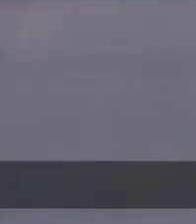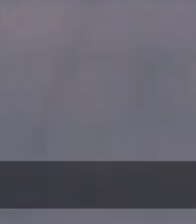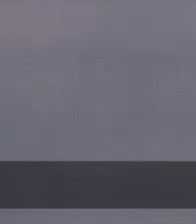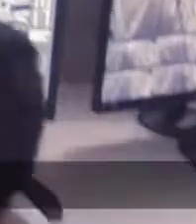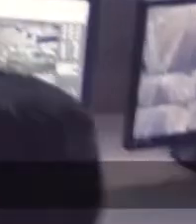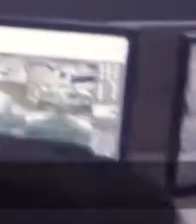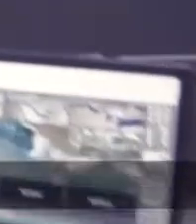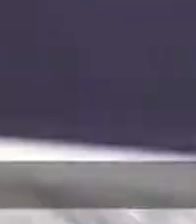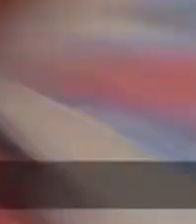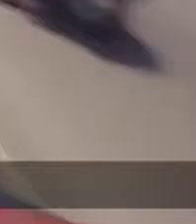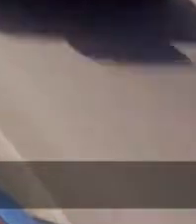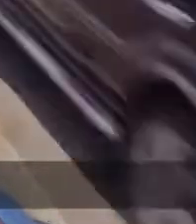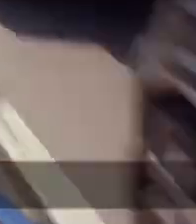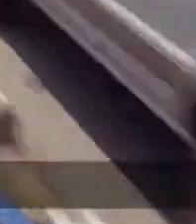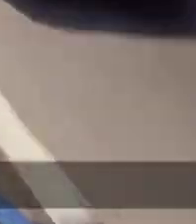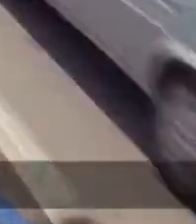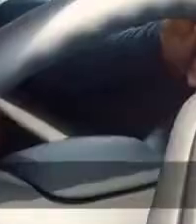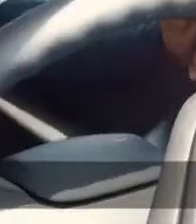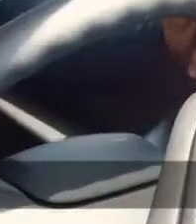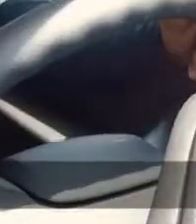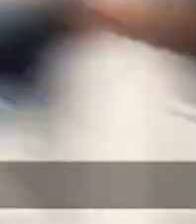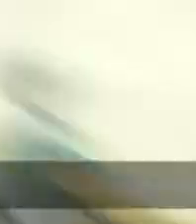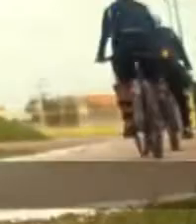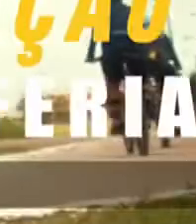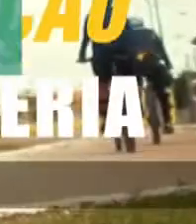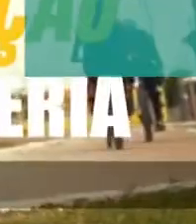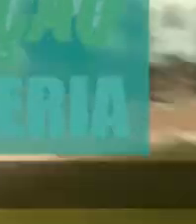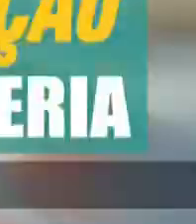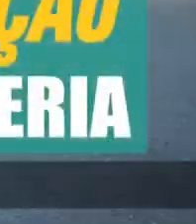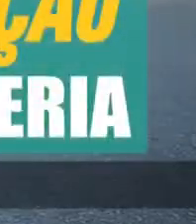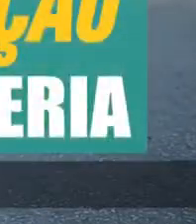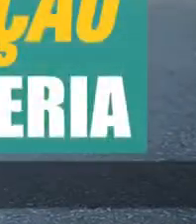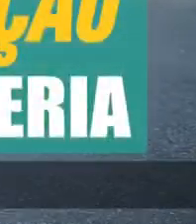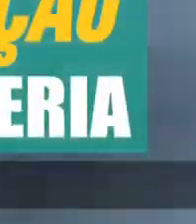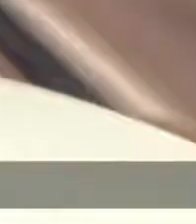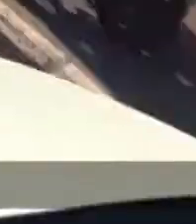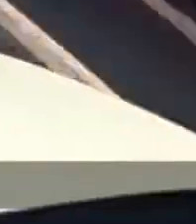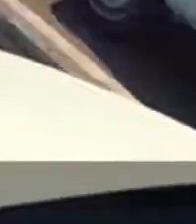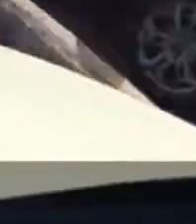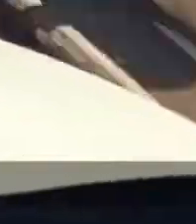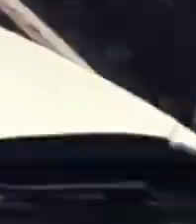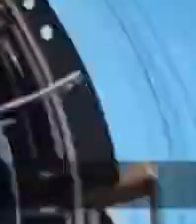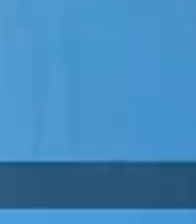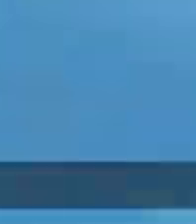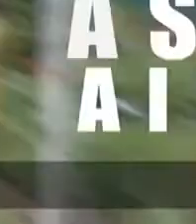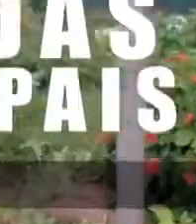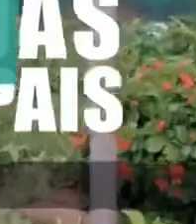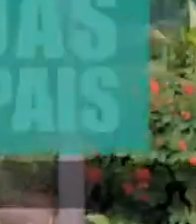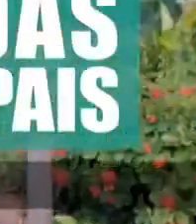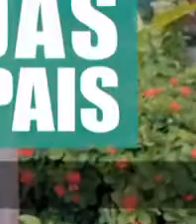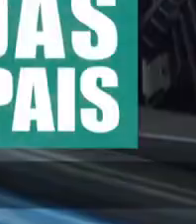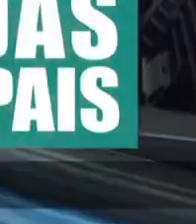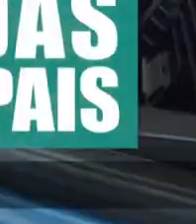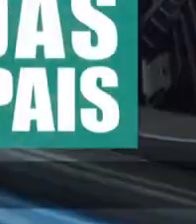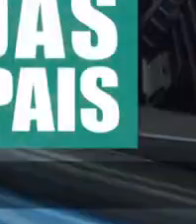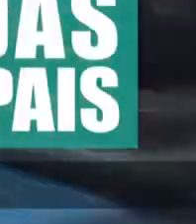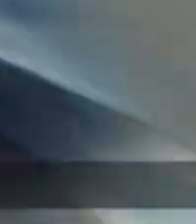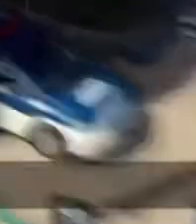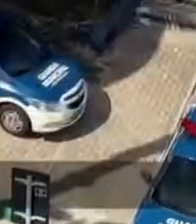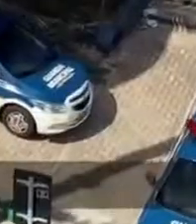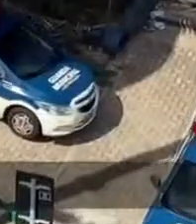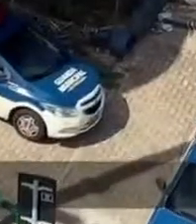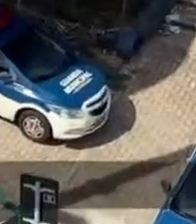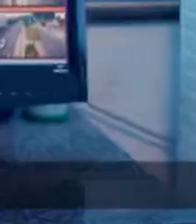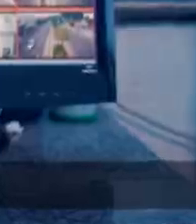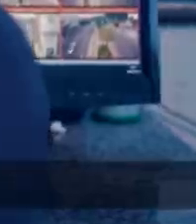Estado. Tecnologia para ajudar na segurança. Mais ação para nossa periferia. Guardas